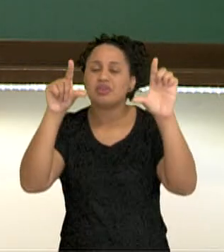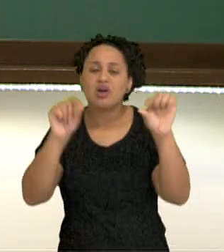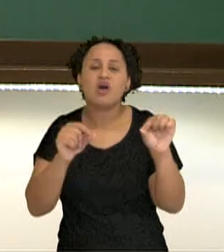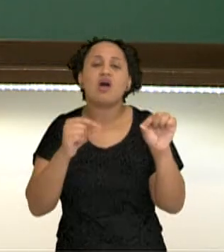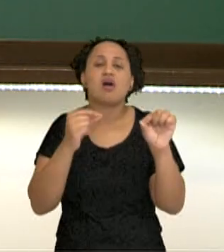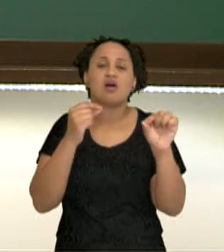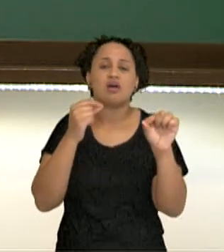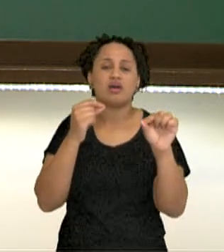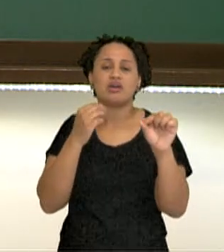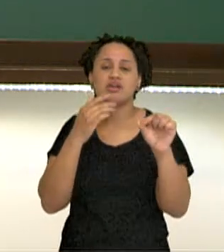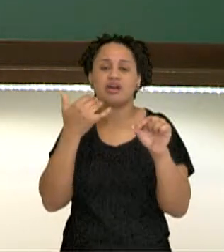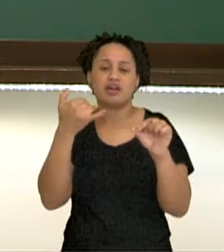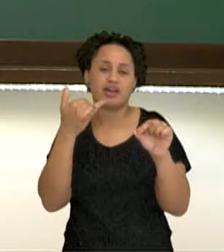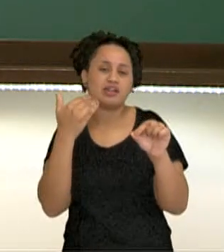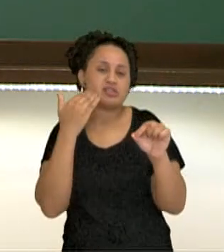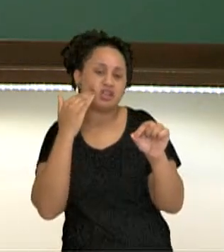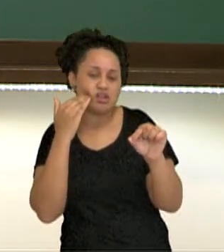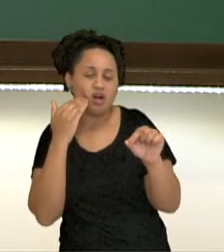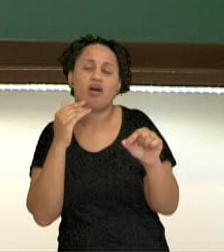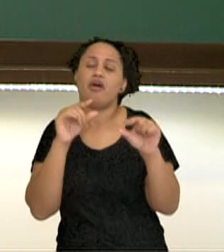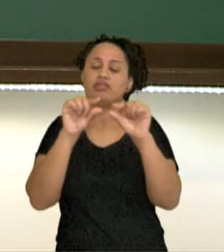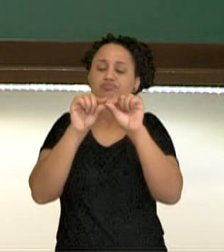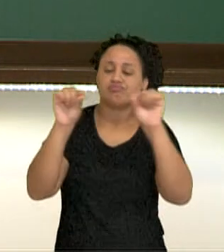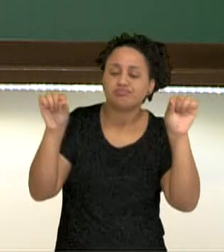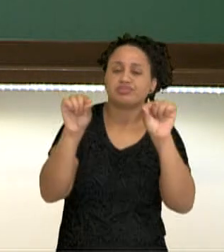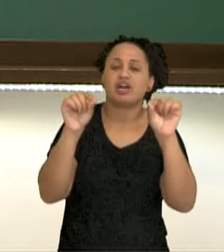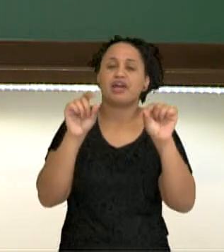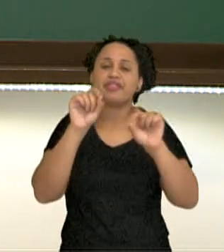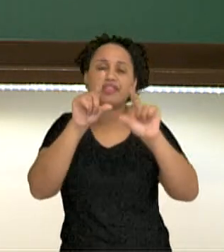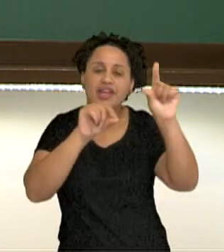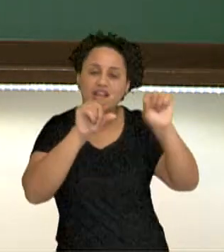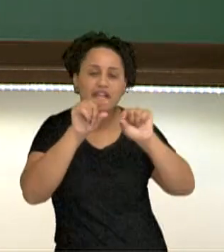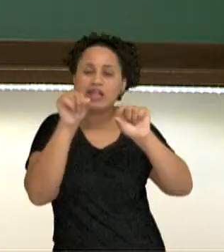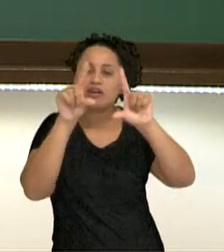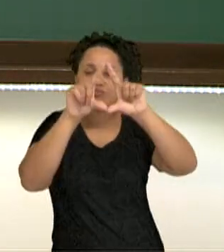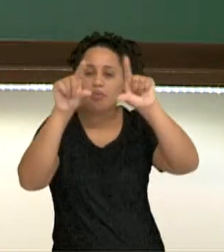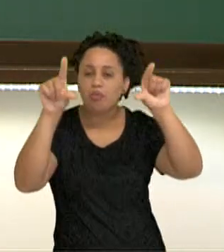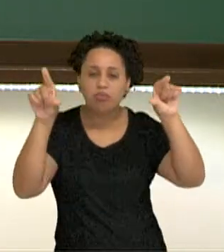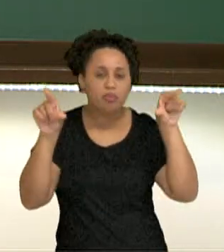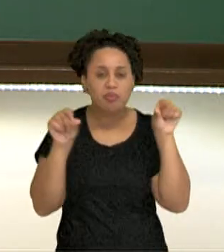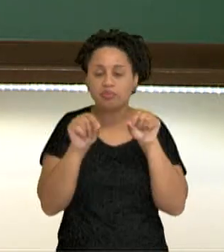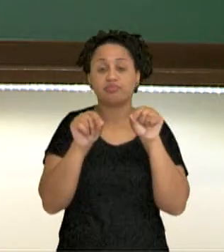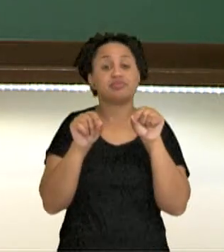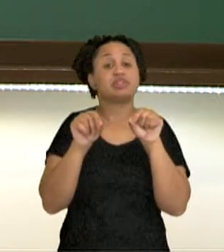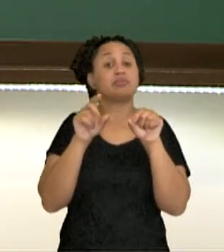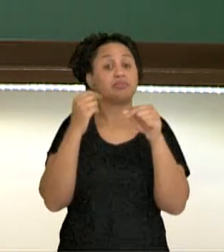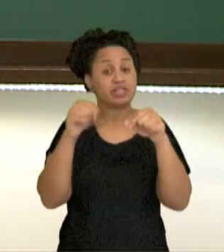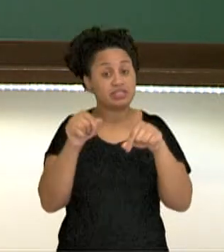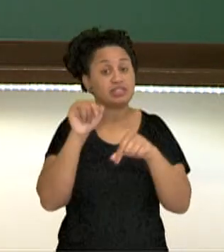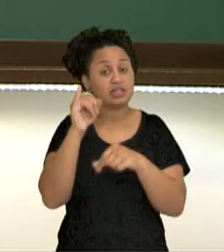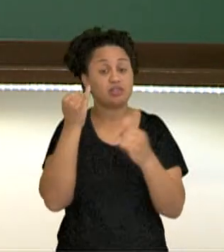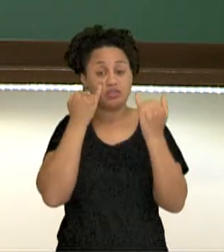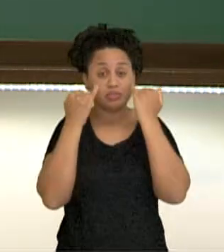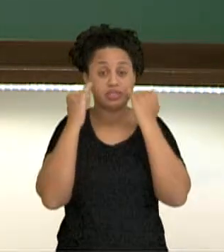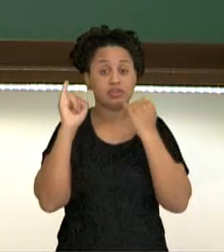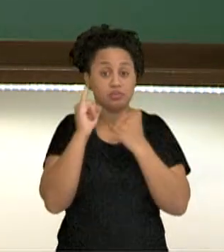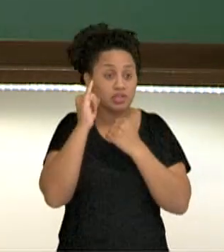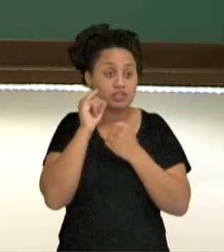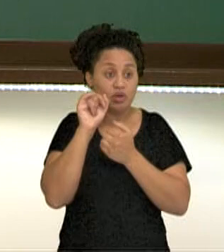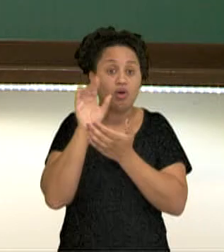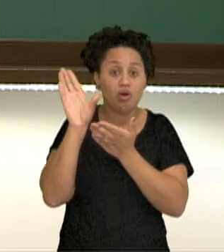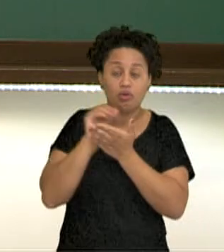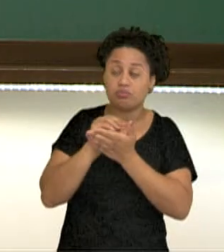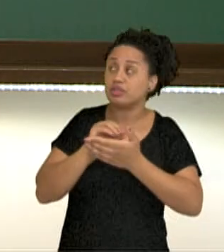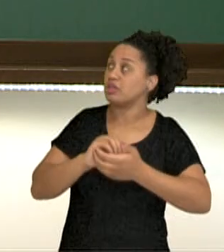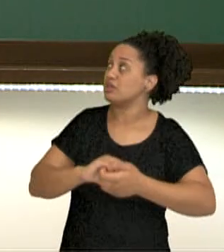canetinha rosa, né? Os meninos façam um grifo. Seno quadrado de qualquer ângulo mais cosseno ao quadrado desse mesmo